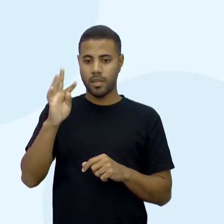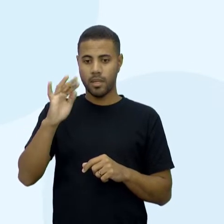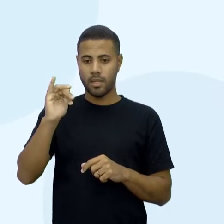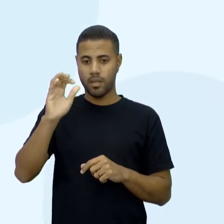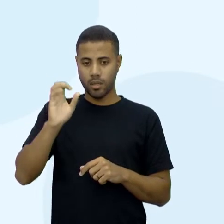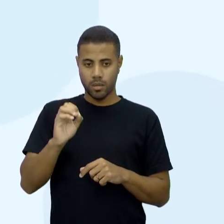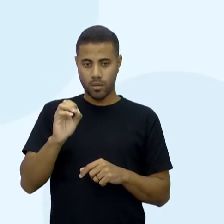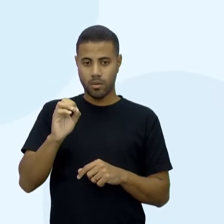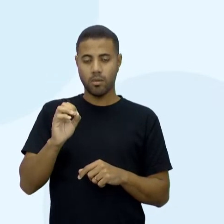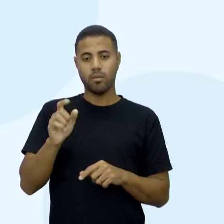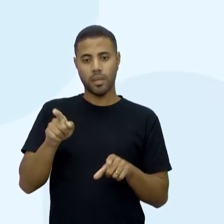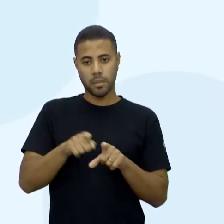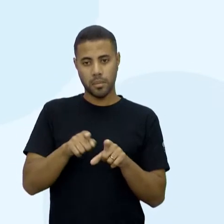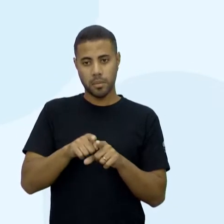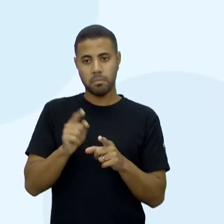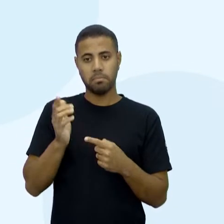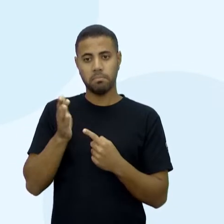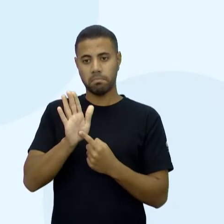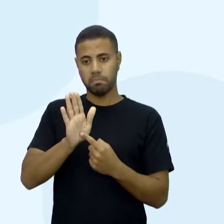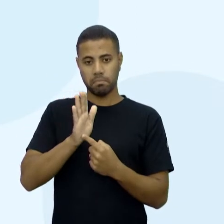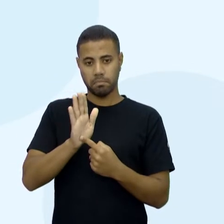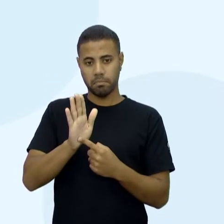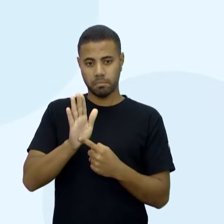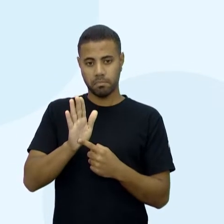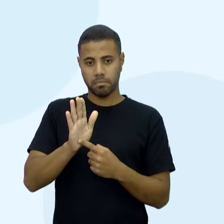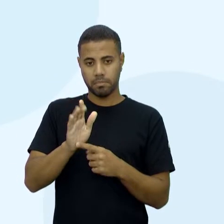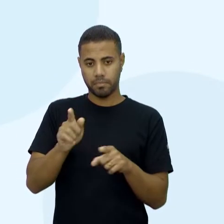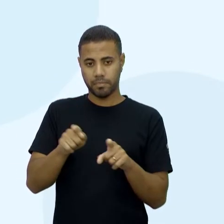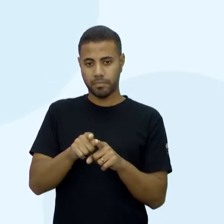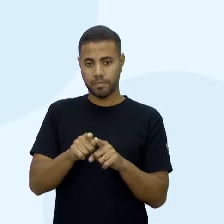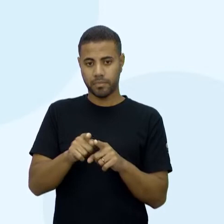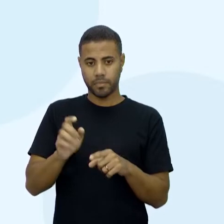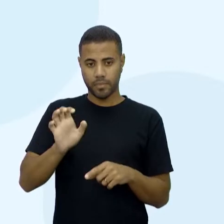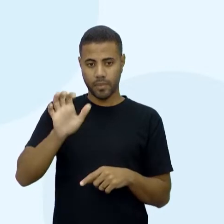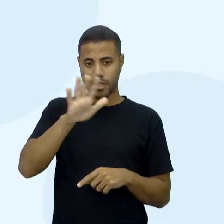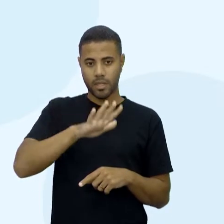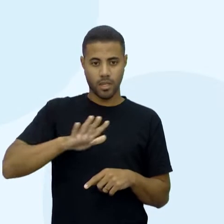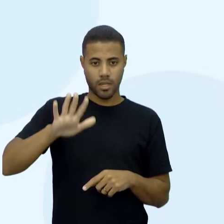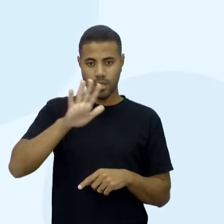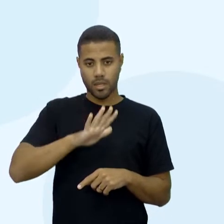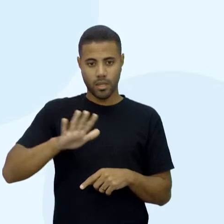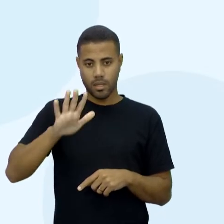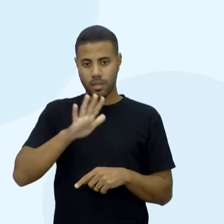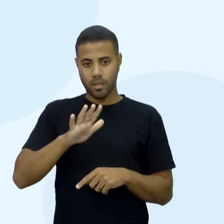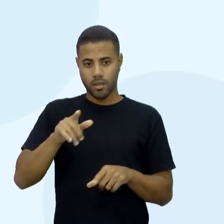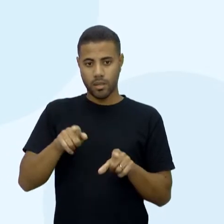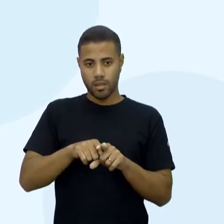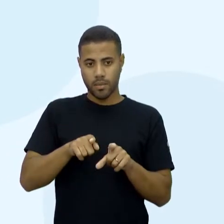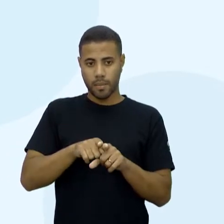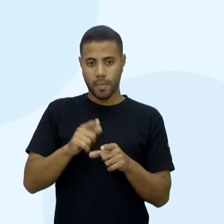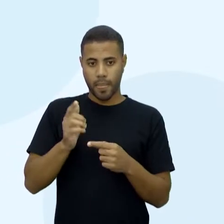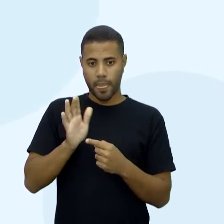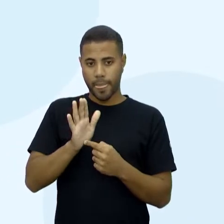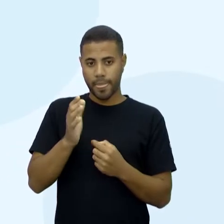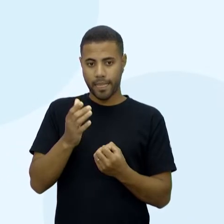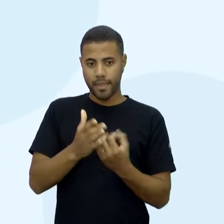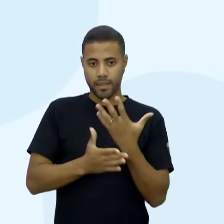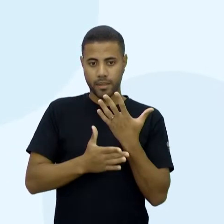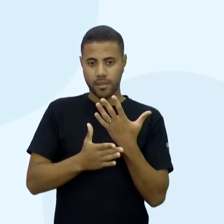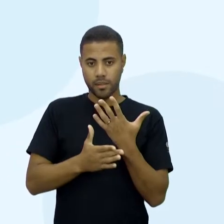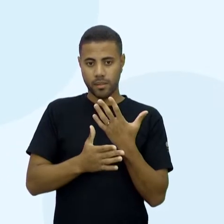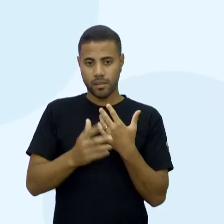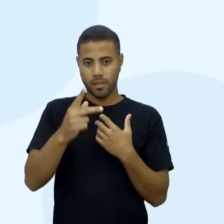um estadista ateniense, que foi exilado numa região do Egito, e fundou aí a